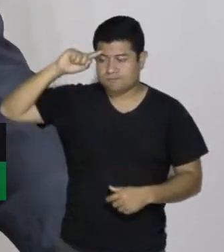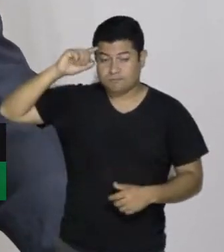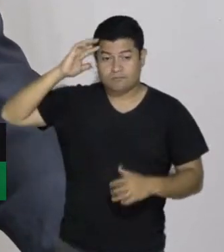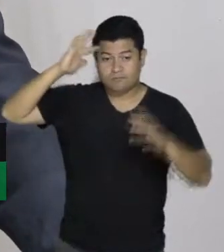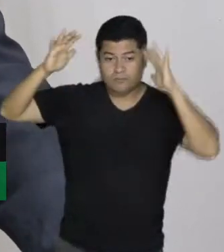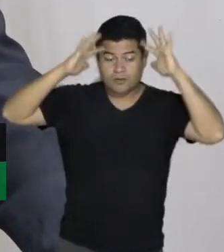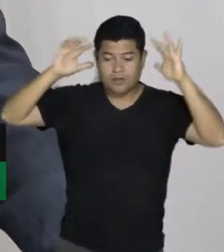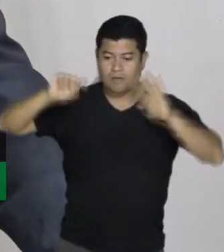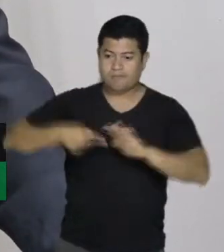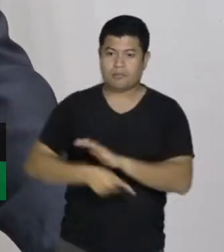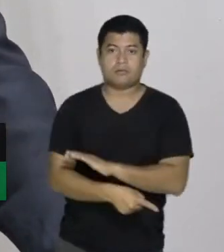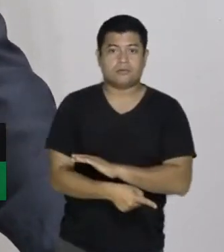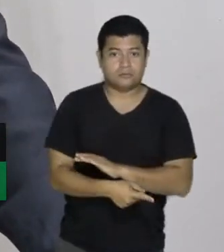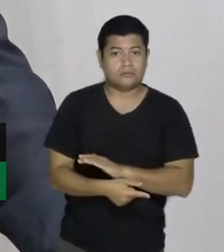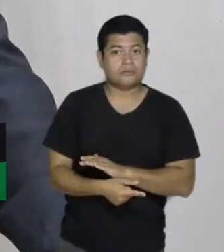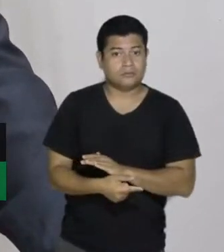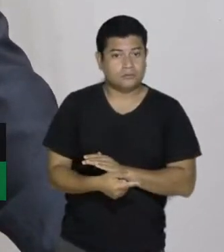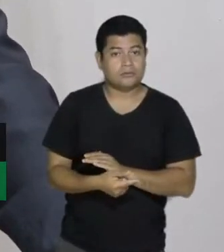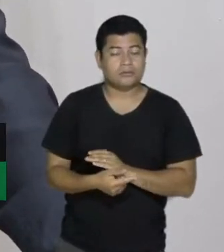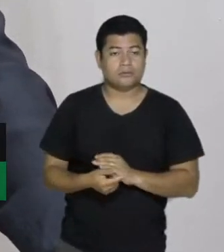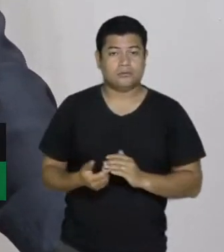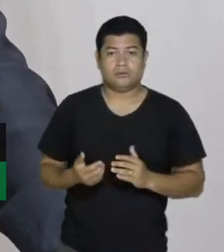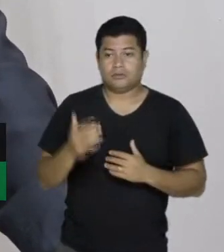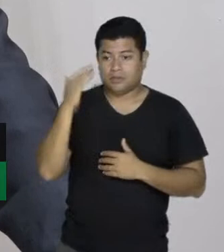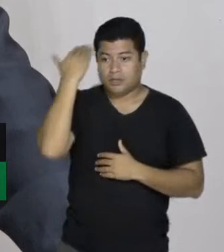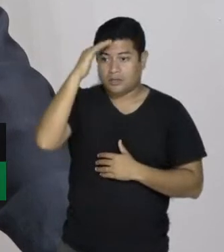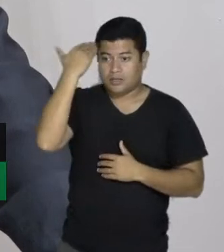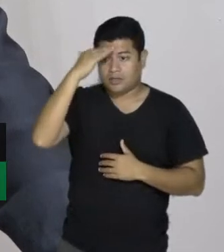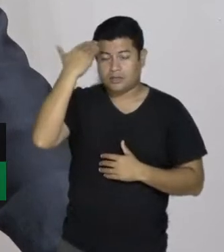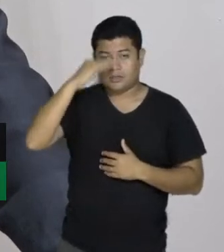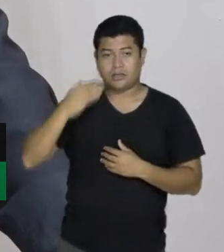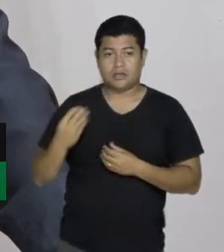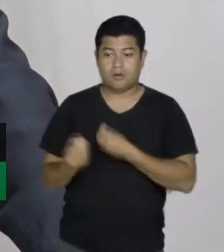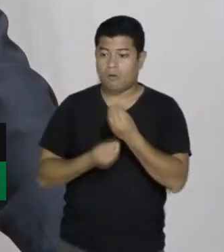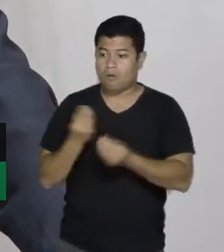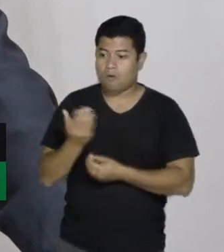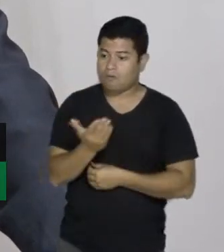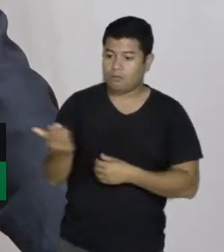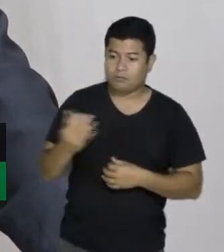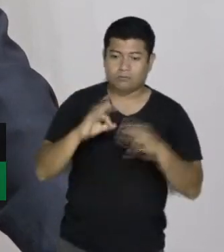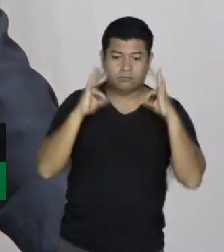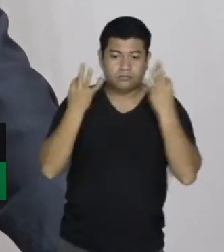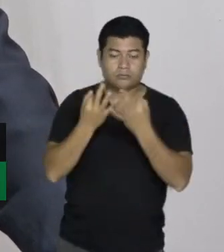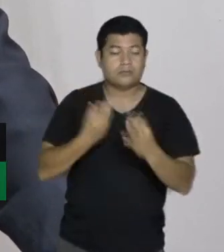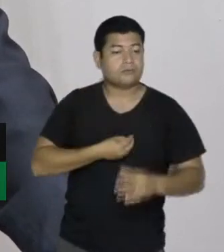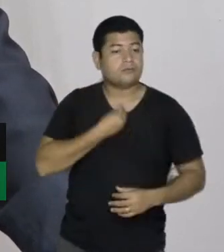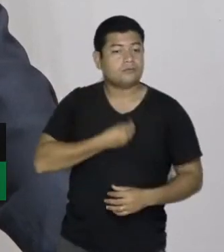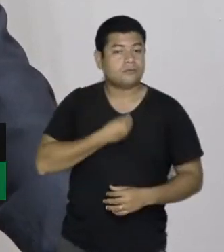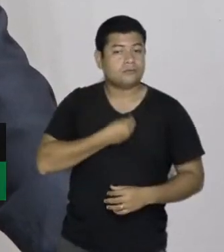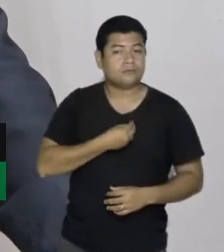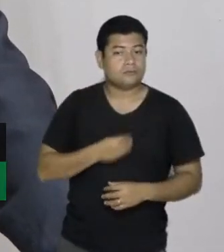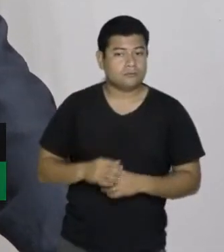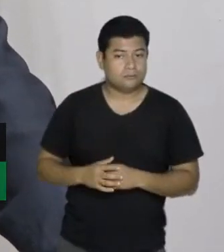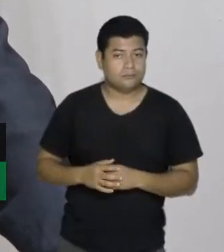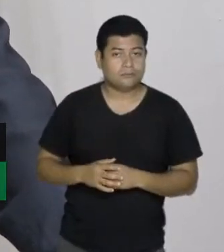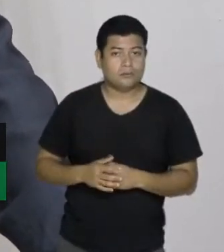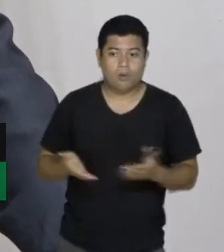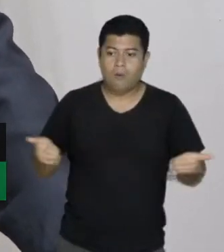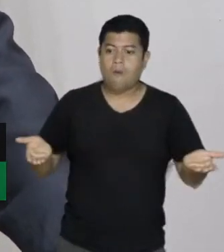que essas famílias vivem e enfrentam hoje